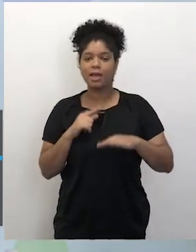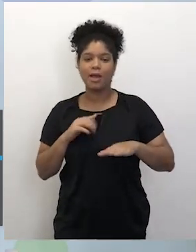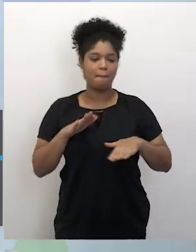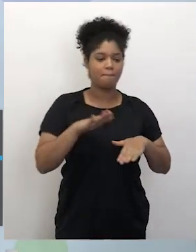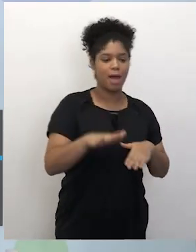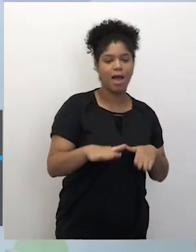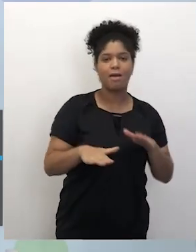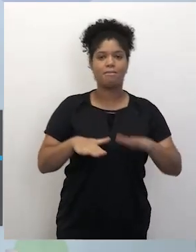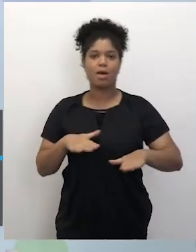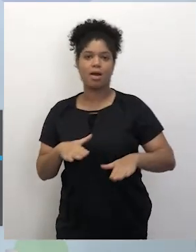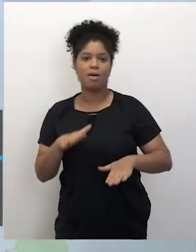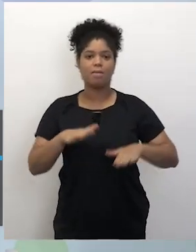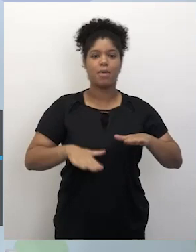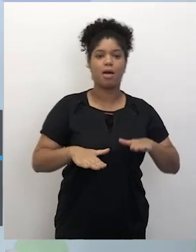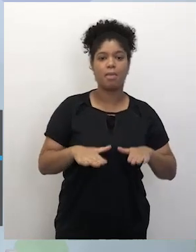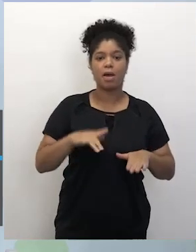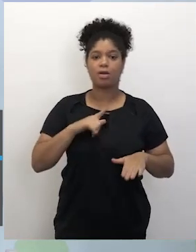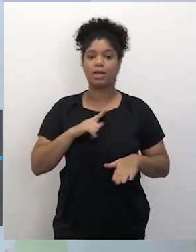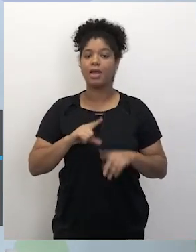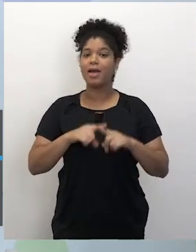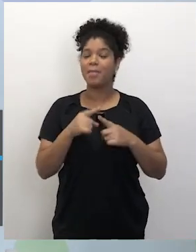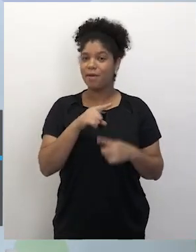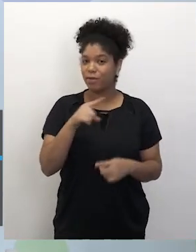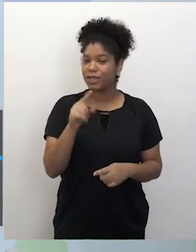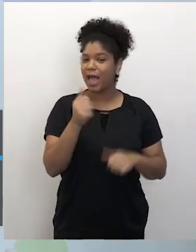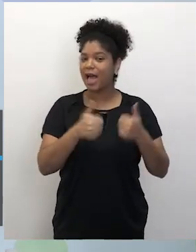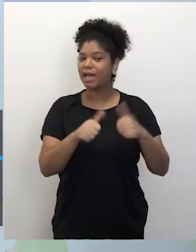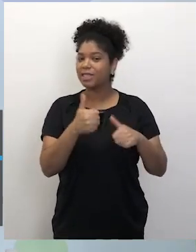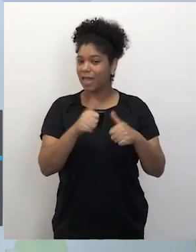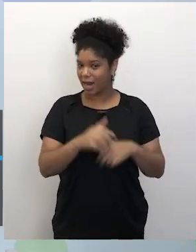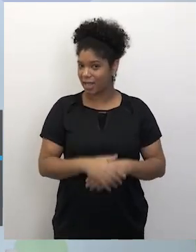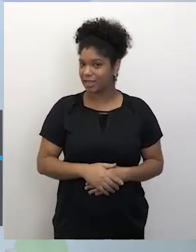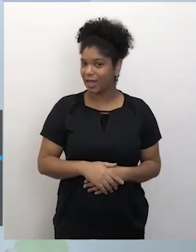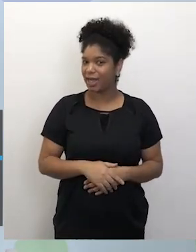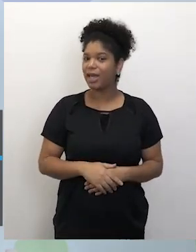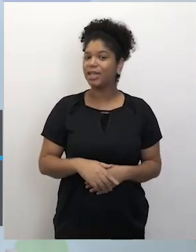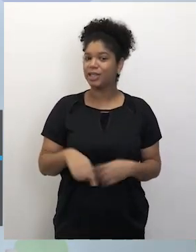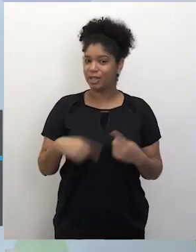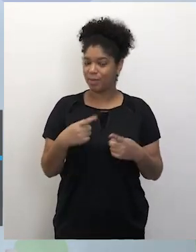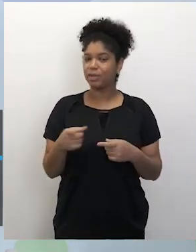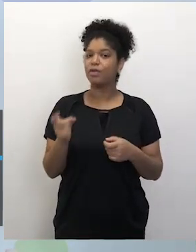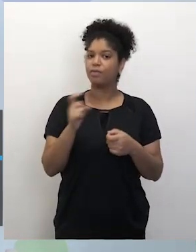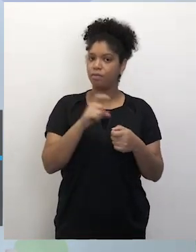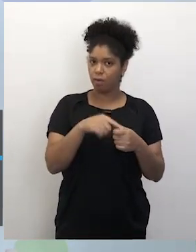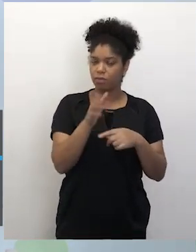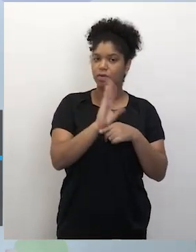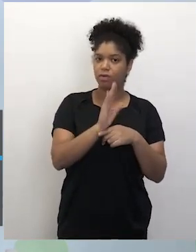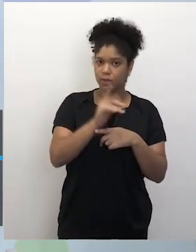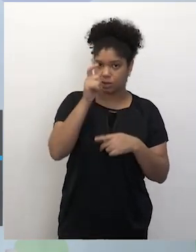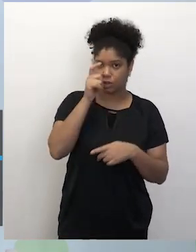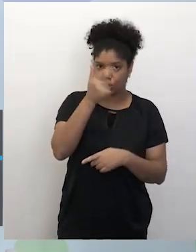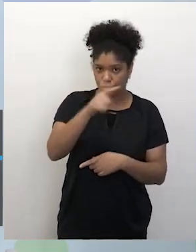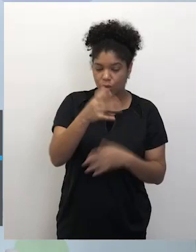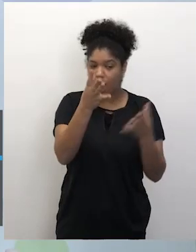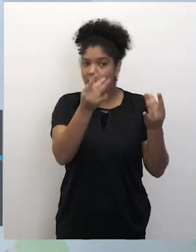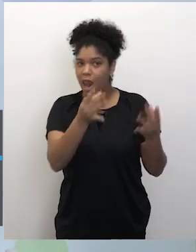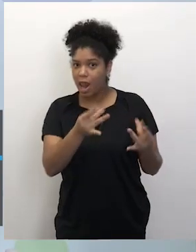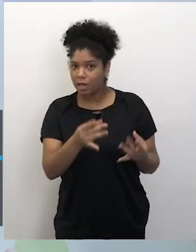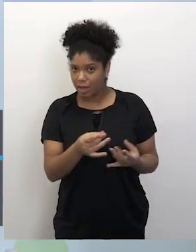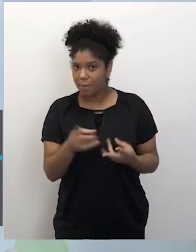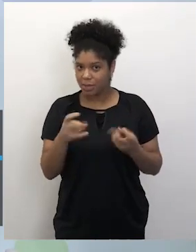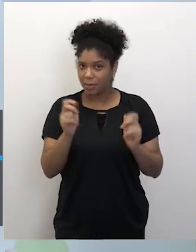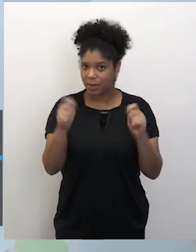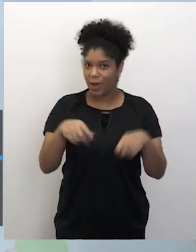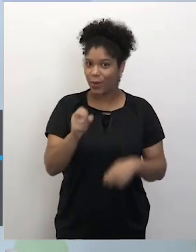Nos mantivemos aí no nível mais alto, mas eu quero que vocês analisem depois, podem voltar o vídeo, todas essas questões desses